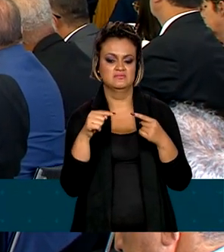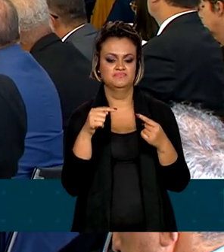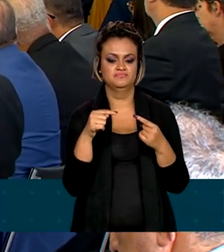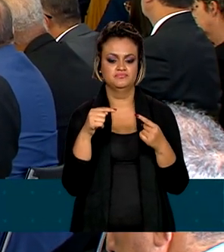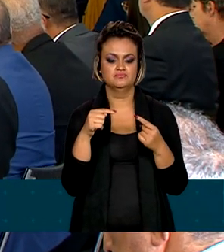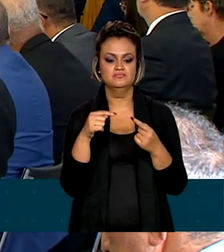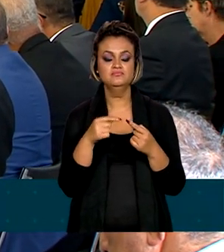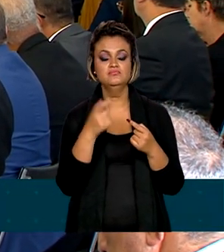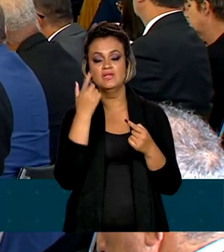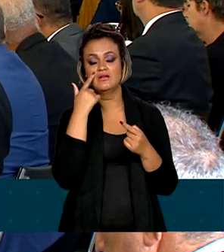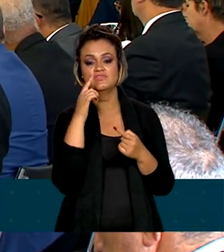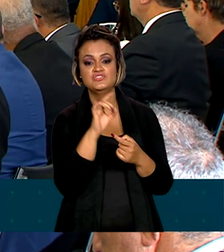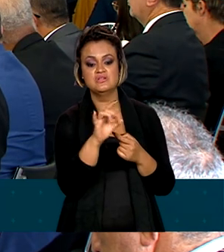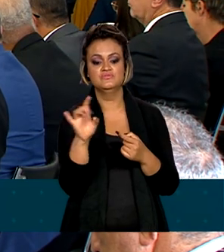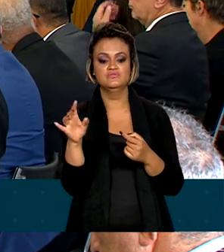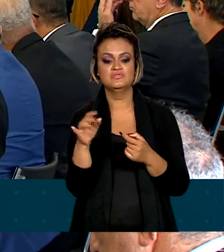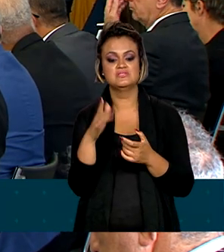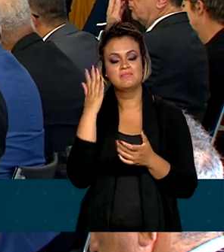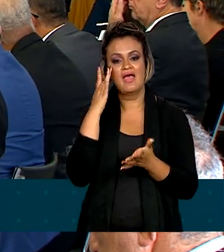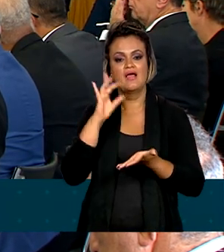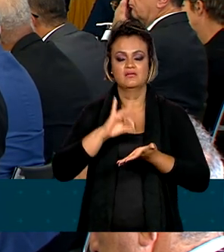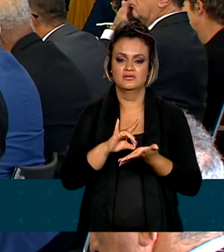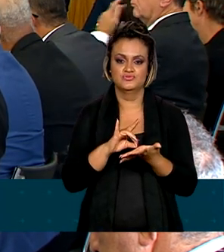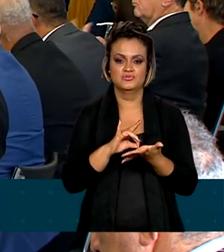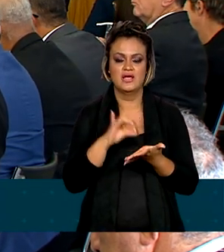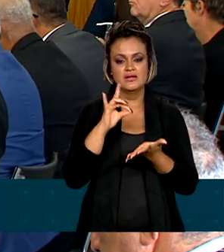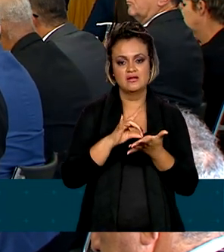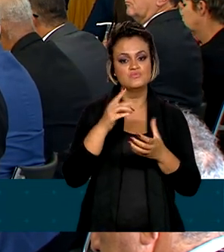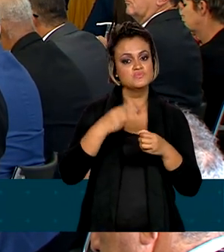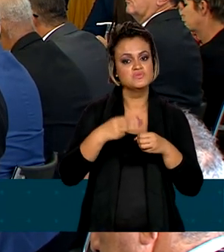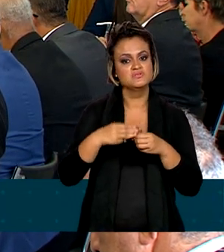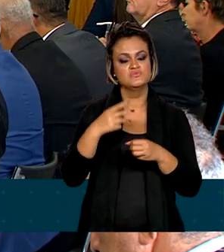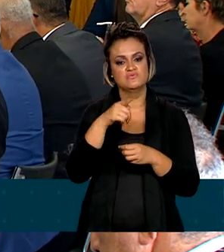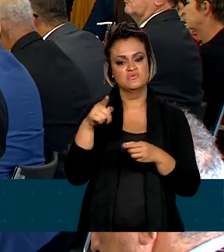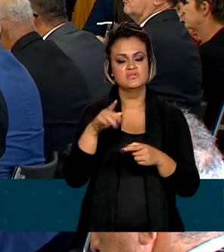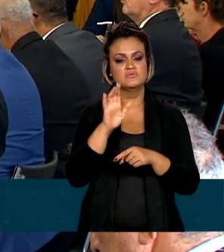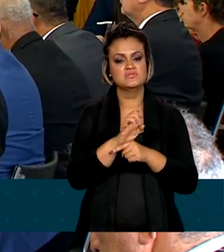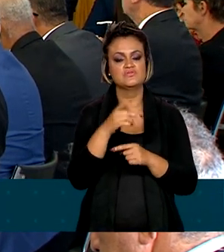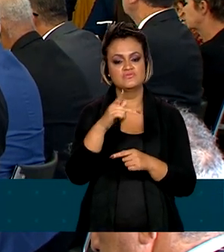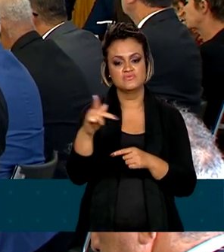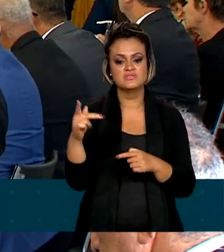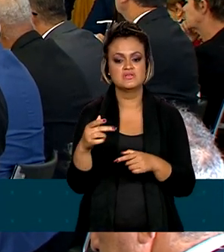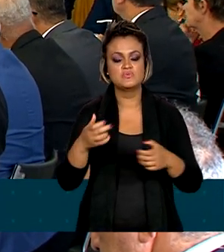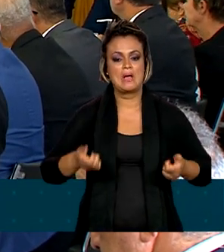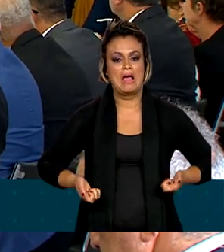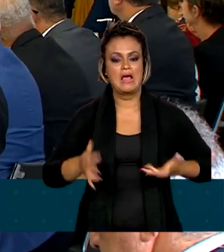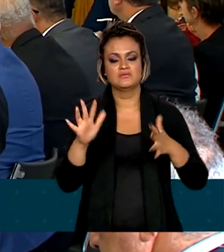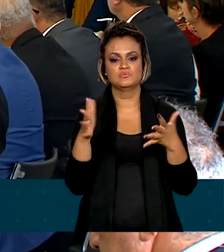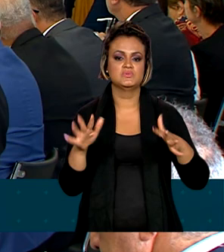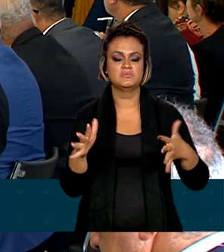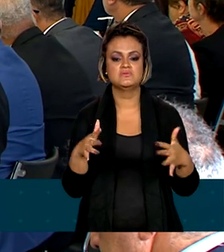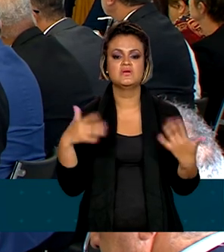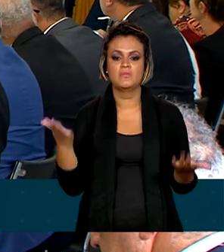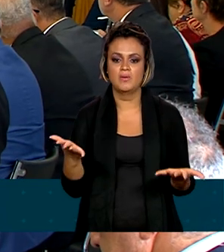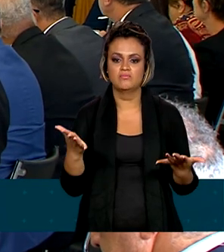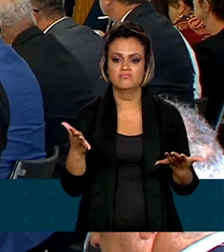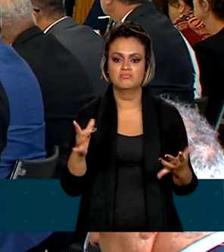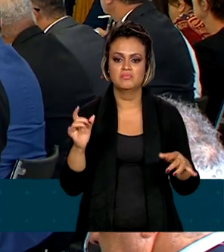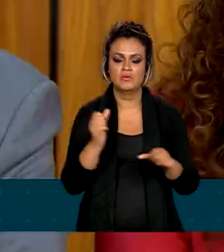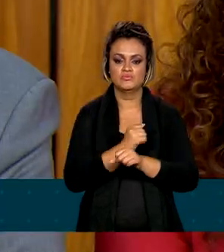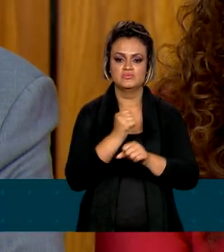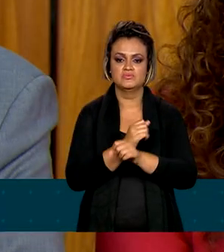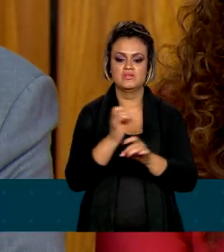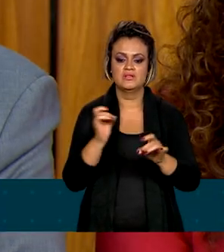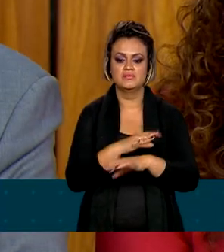queremos ouvir de vocês, pela realidade local do município de vocês, do estado de vocês, qual o custo estimado para a conclusão daquela